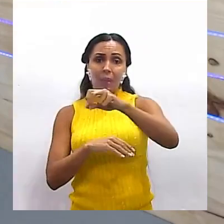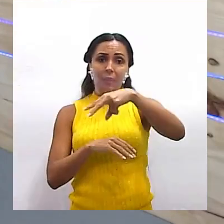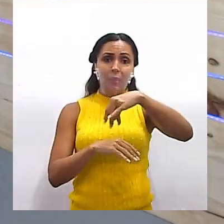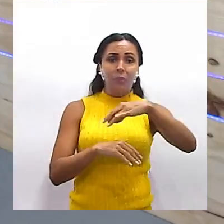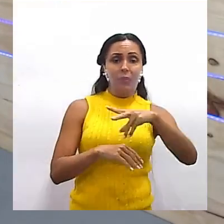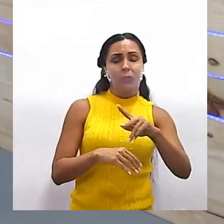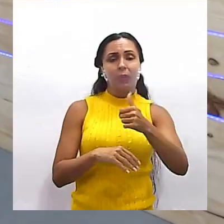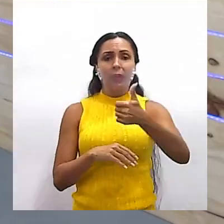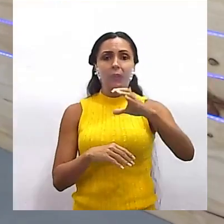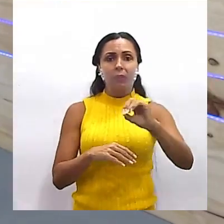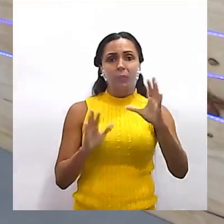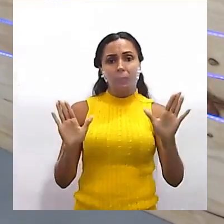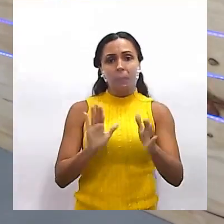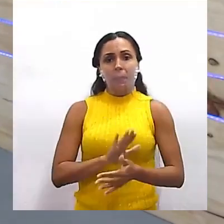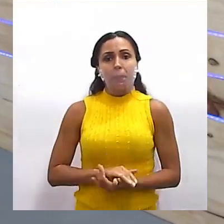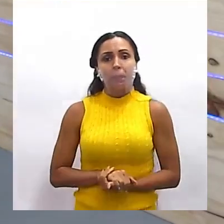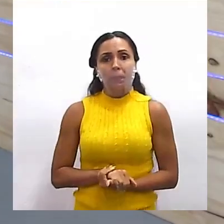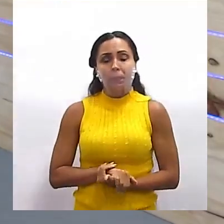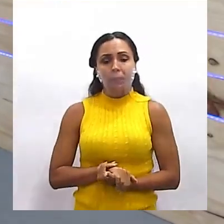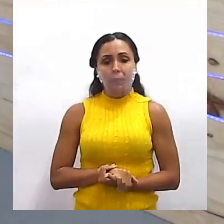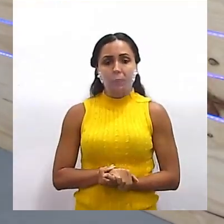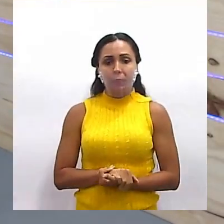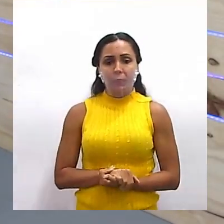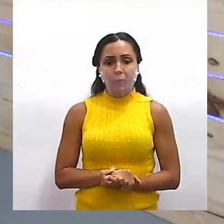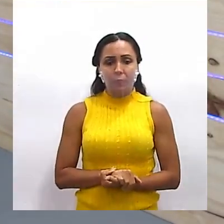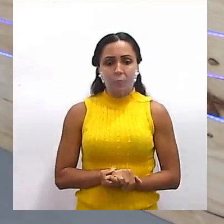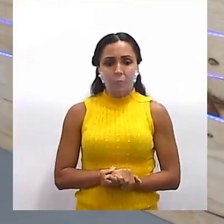Então isso é um pré-stage. Próximo tópico, professor.